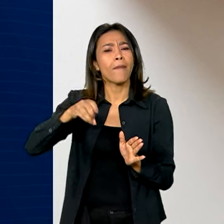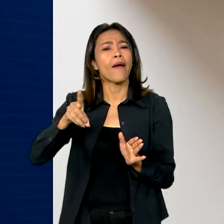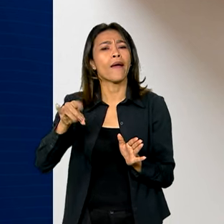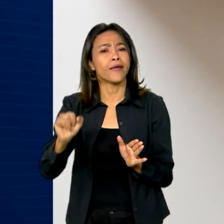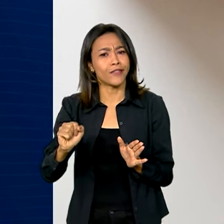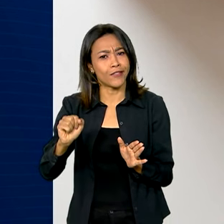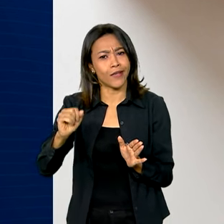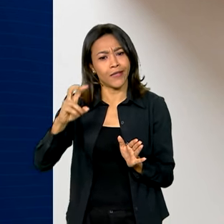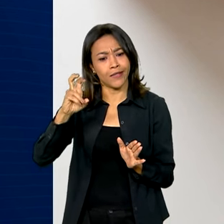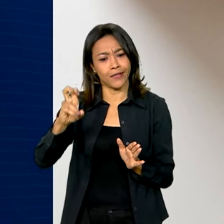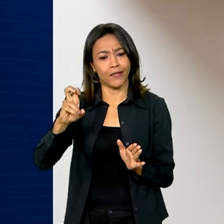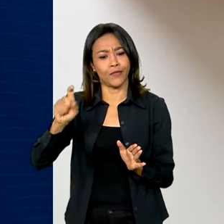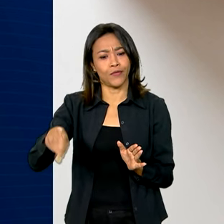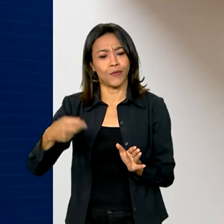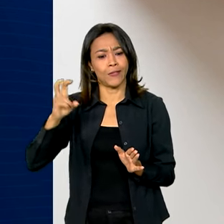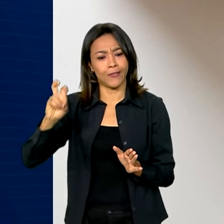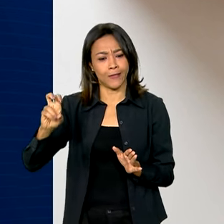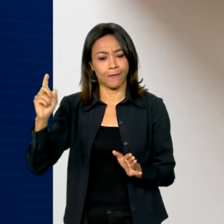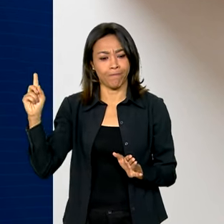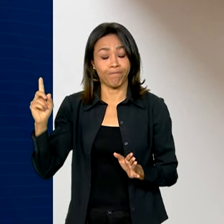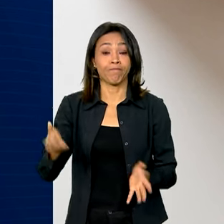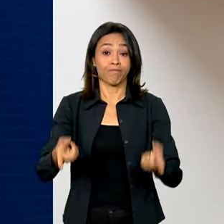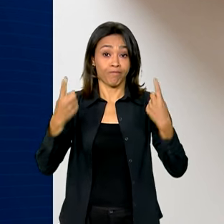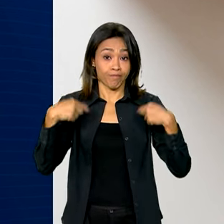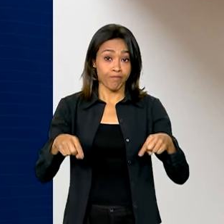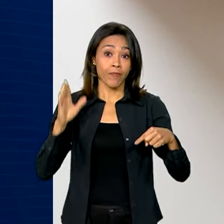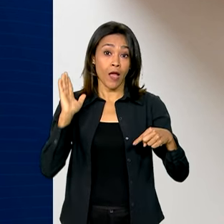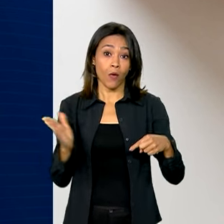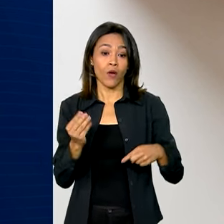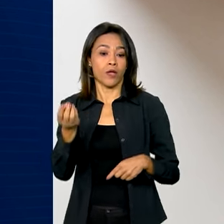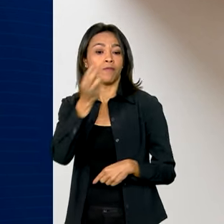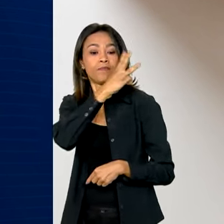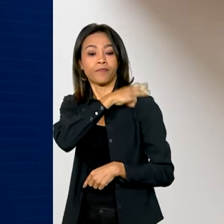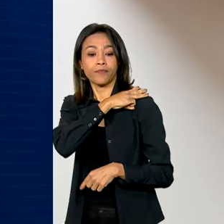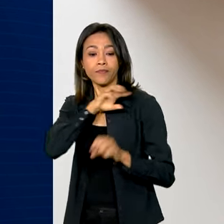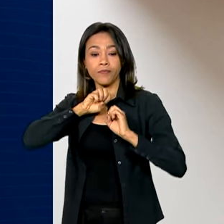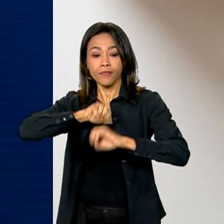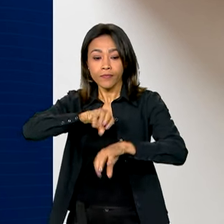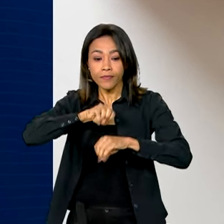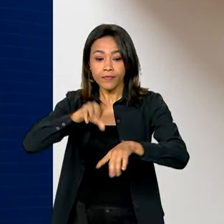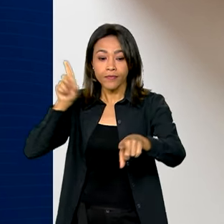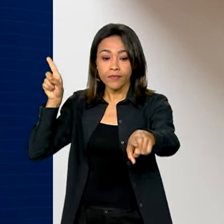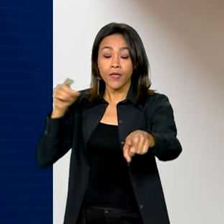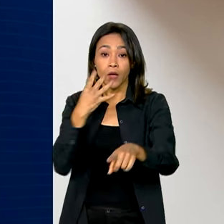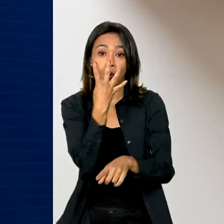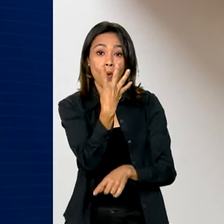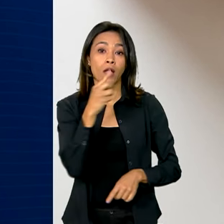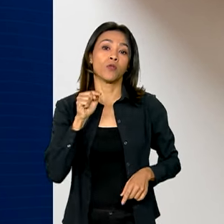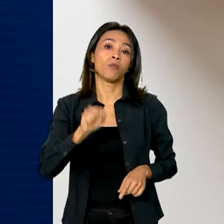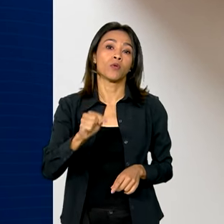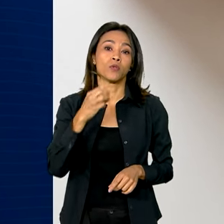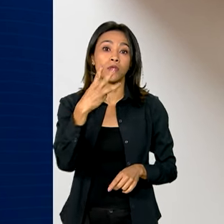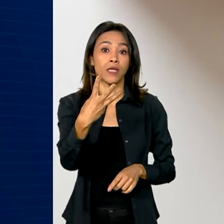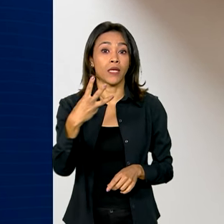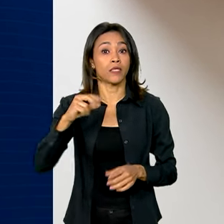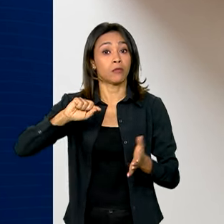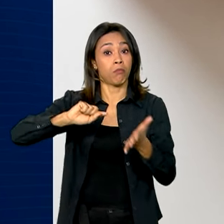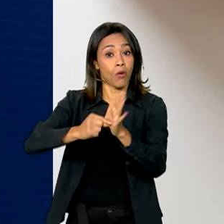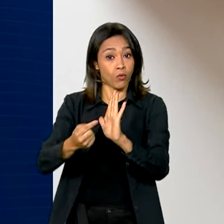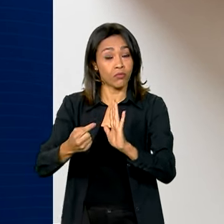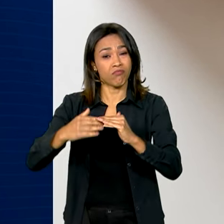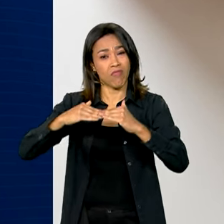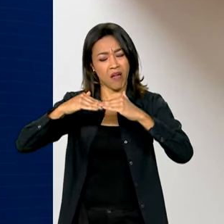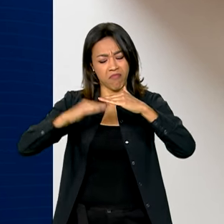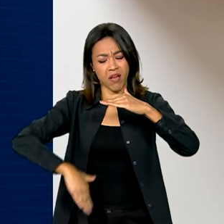é 5,5 já o ensino médio registrou 4,3 pontos ficando